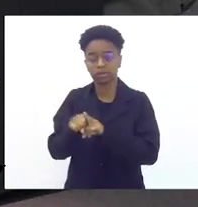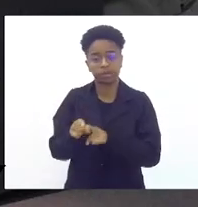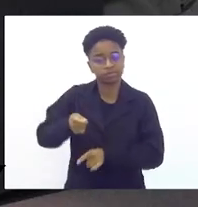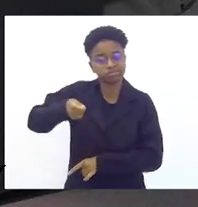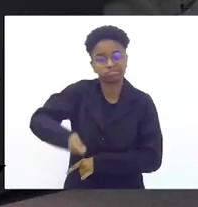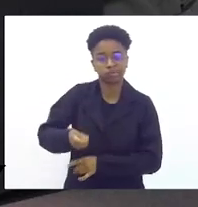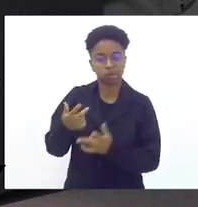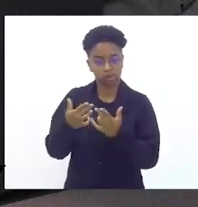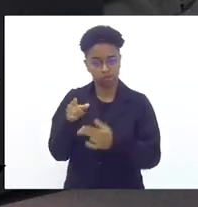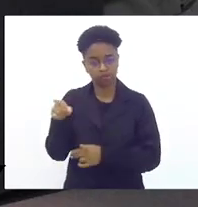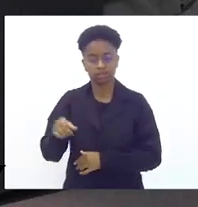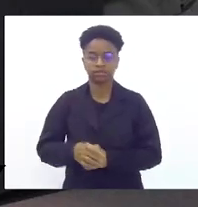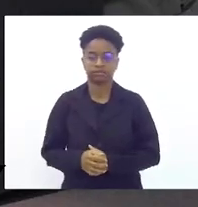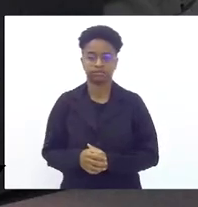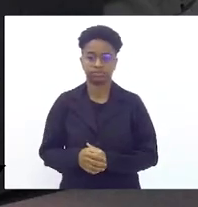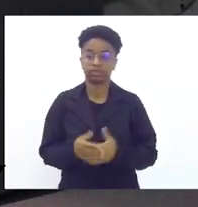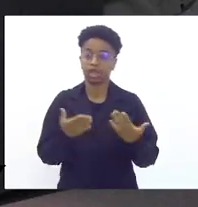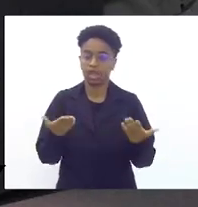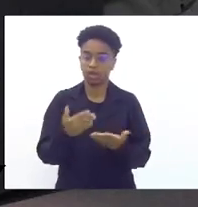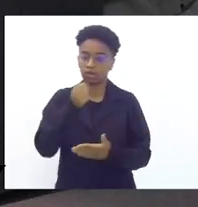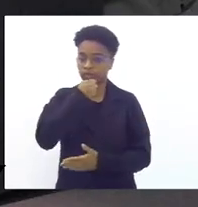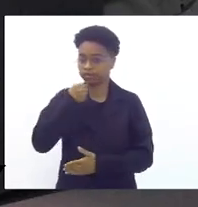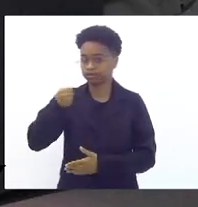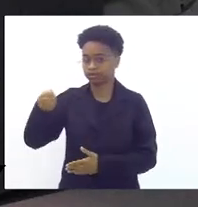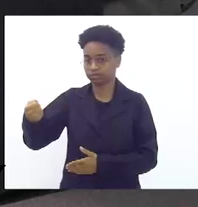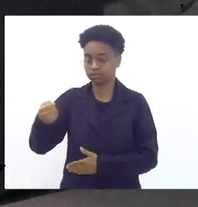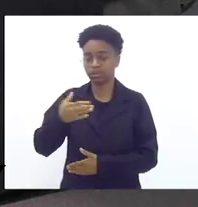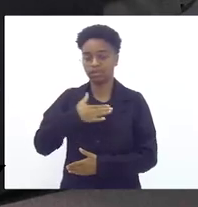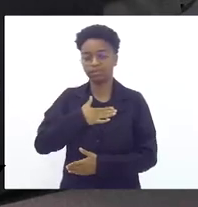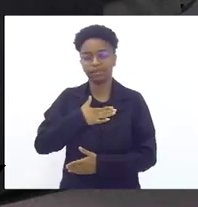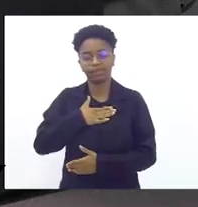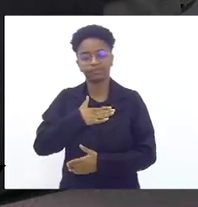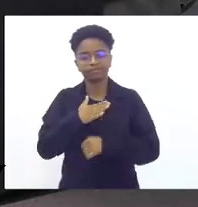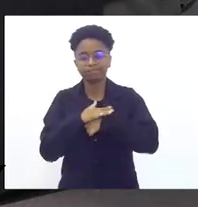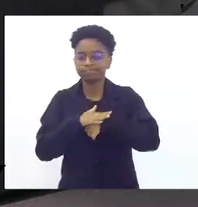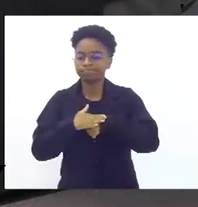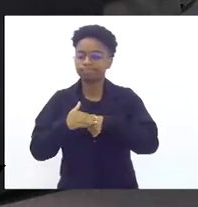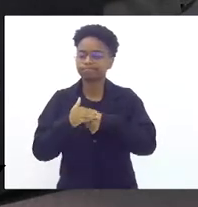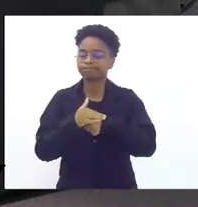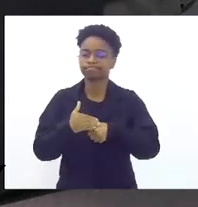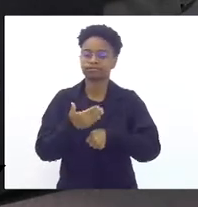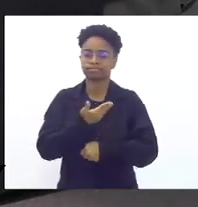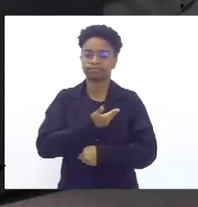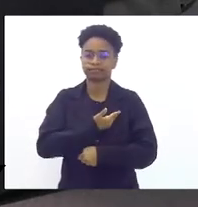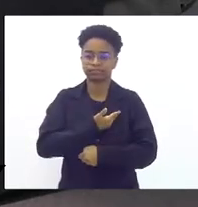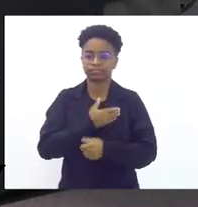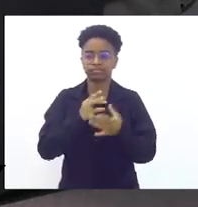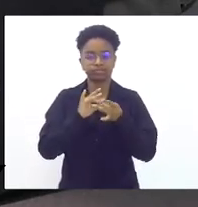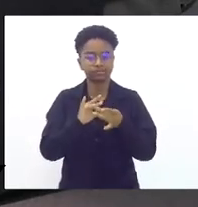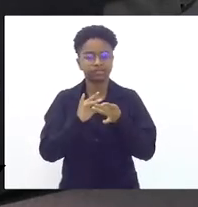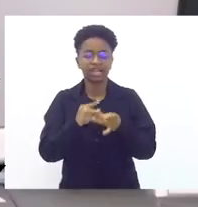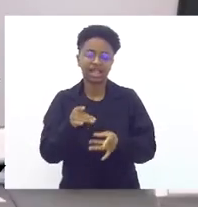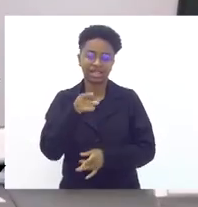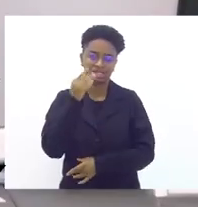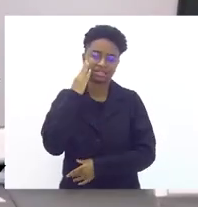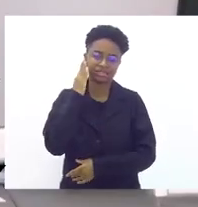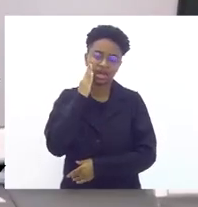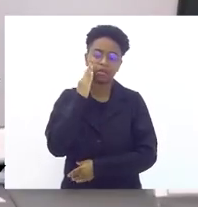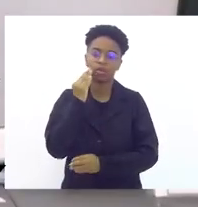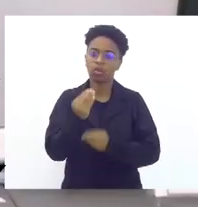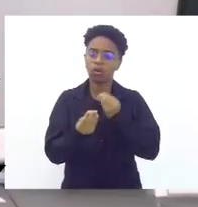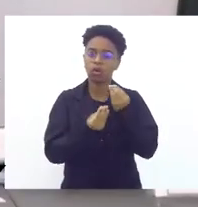muito bem passo sem delongas a palavra para mim é querida companheira que sabe o quanto eu